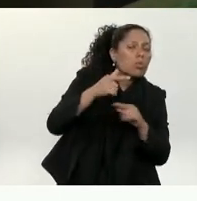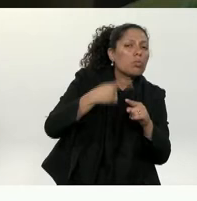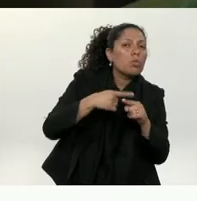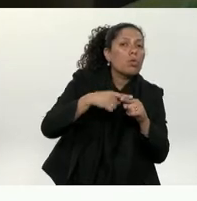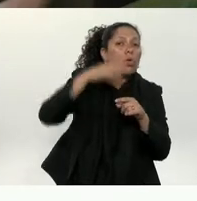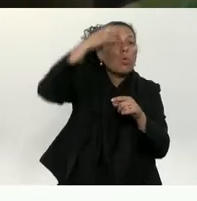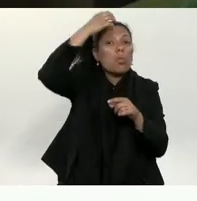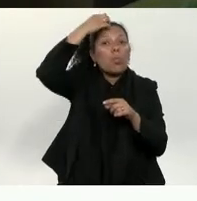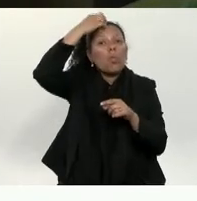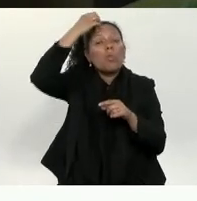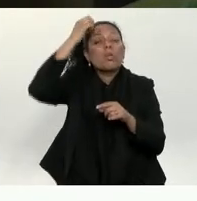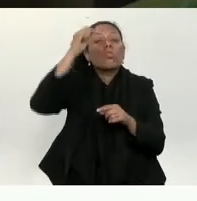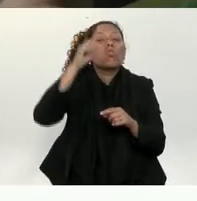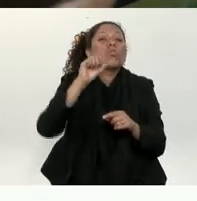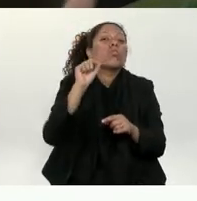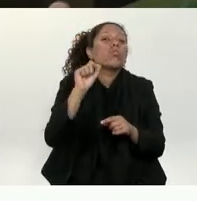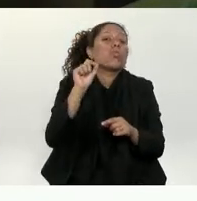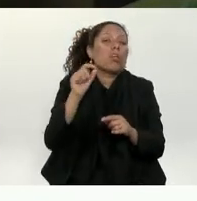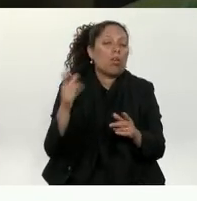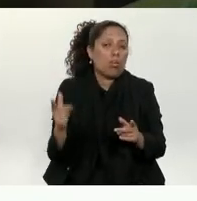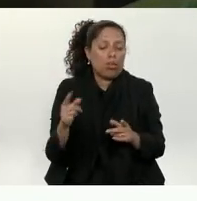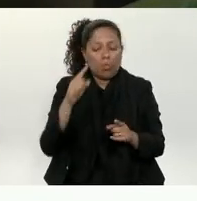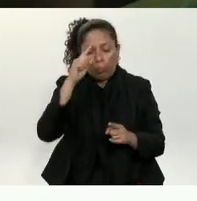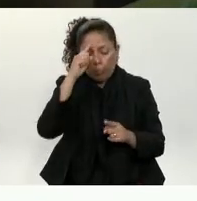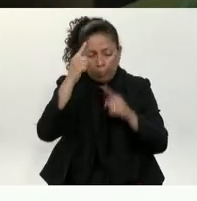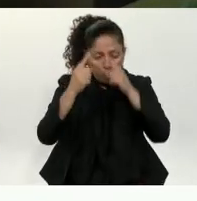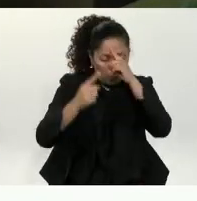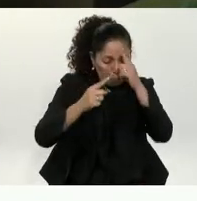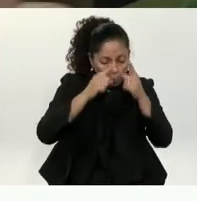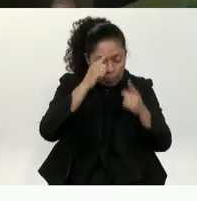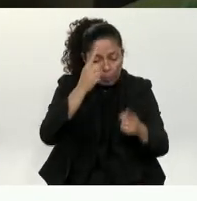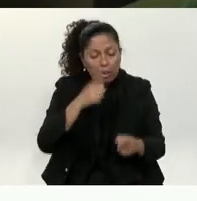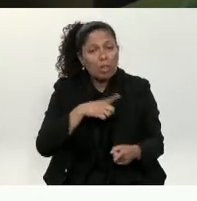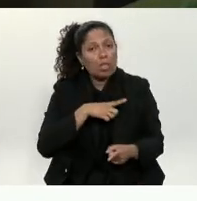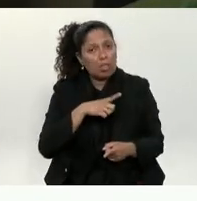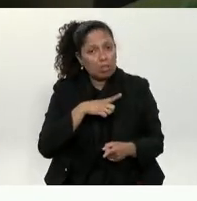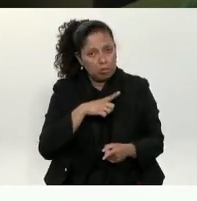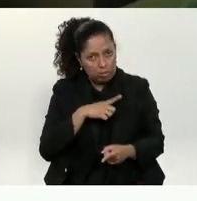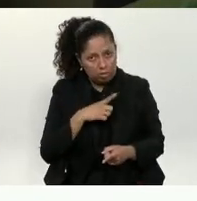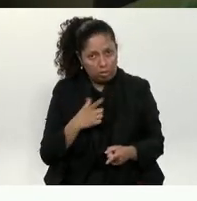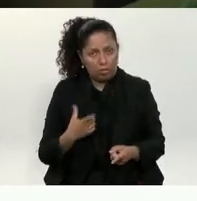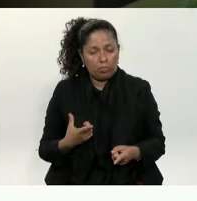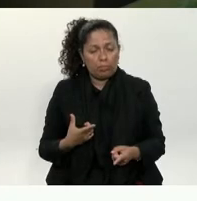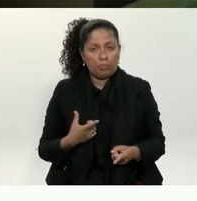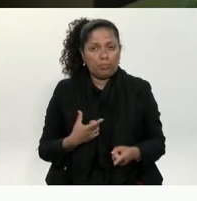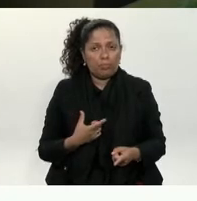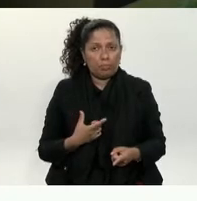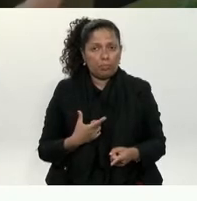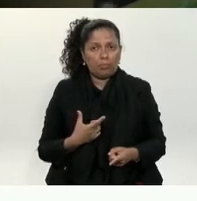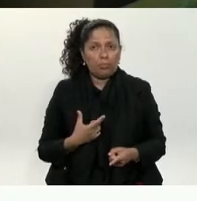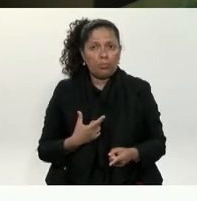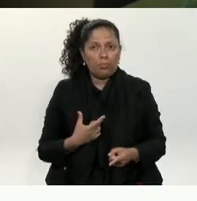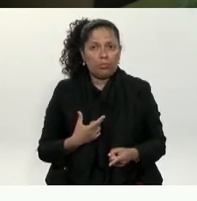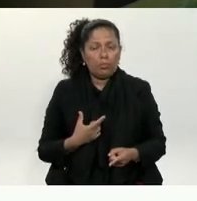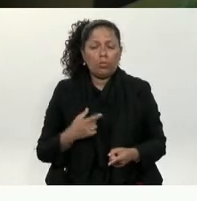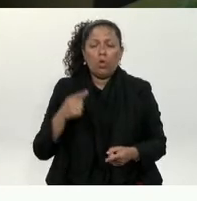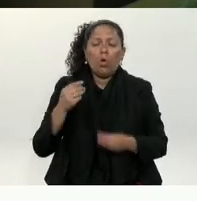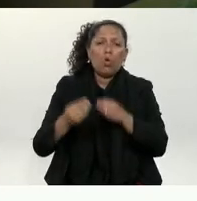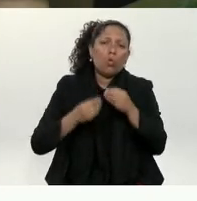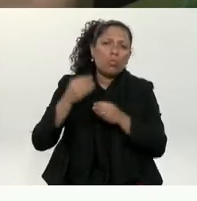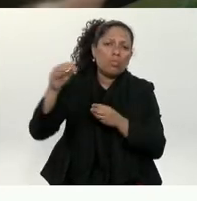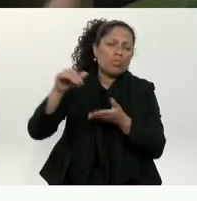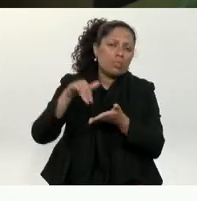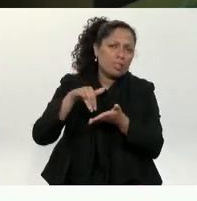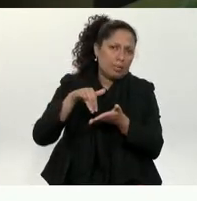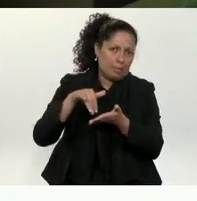então, que essa é a única dúvida que me restou aqui das indagações pertinentes que eu faria, Vossa Excelência, de que forma o senhor,